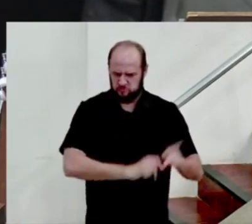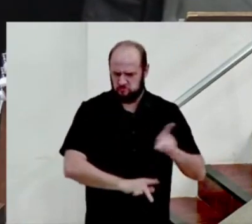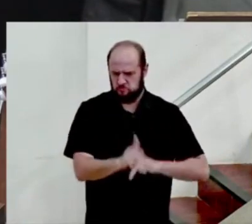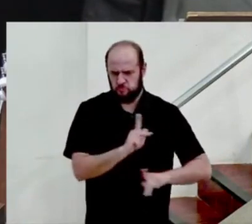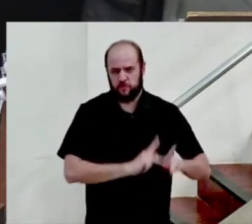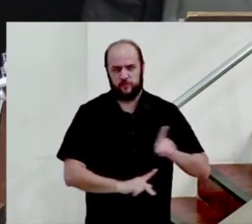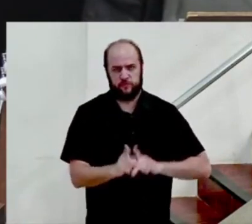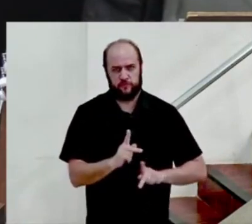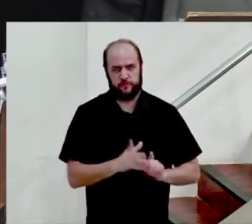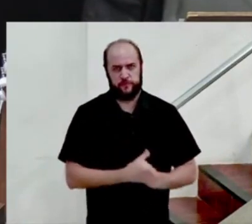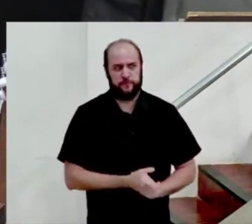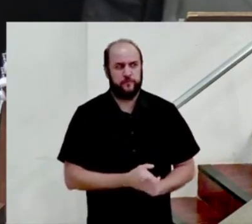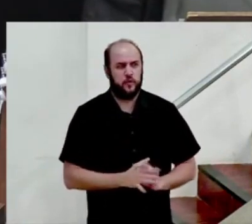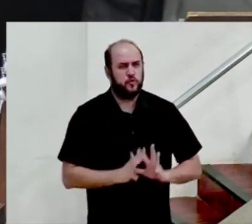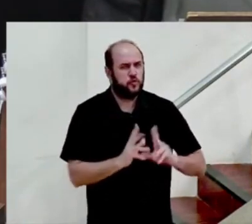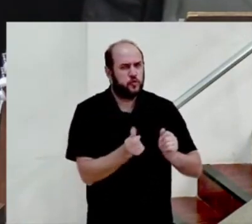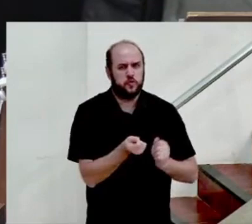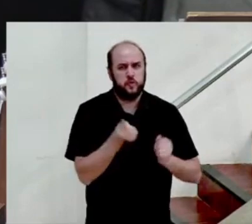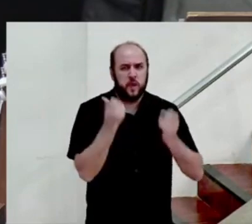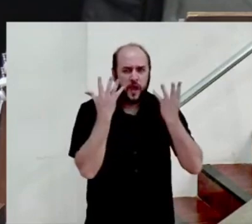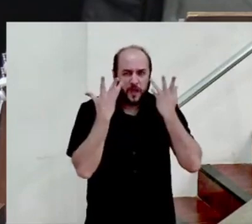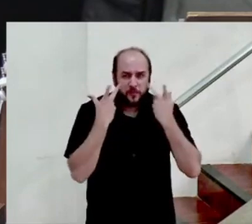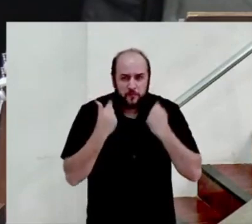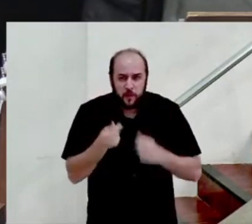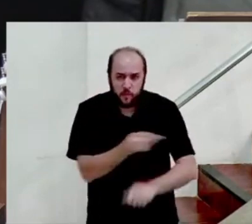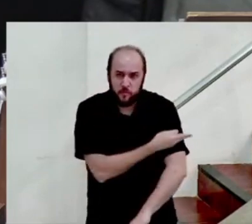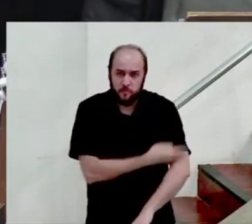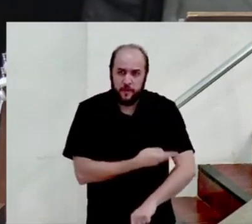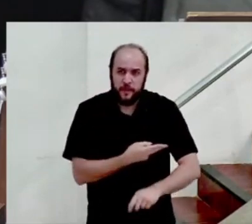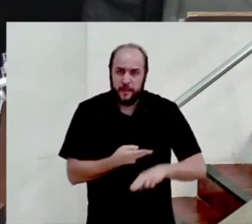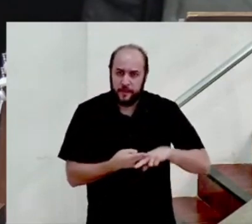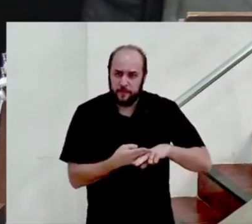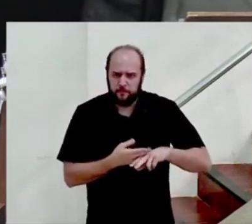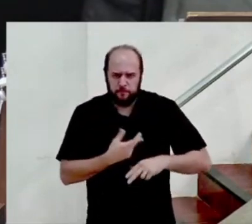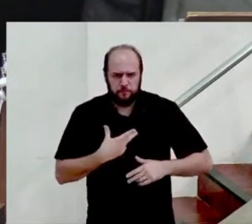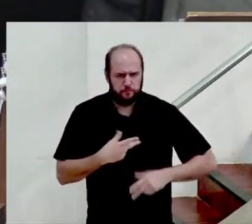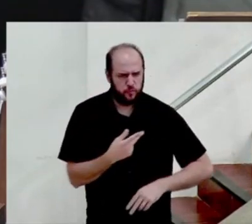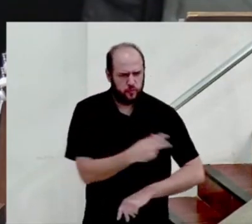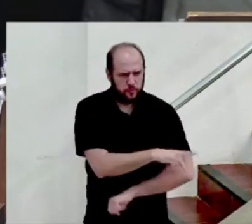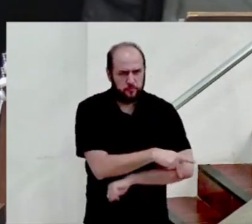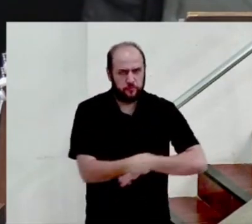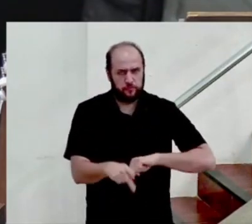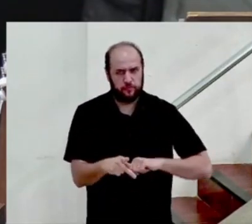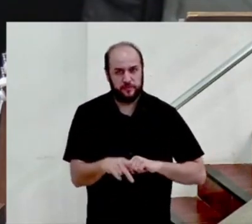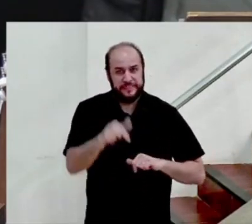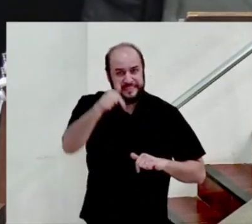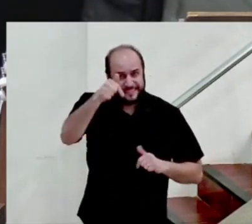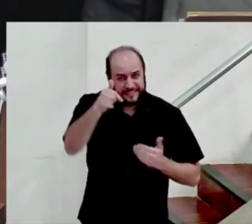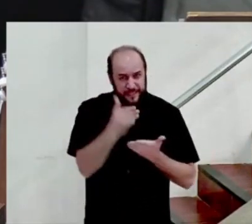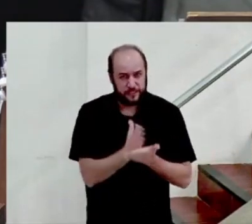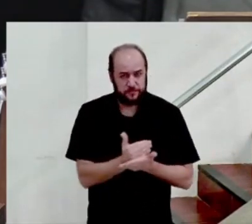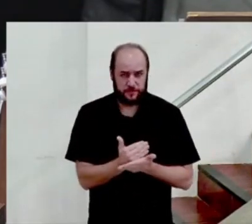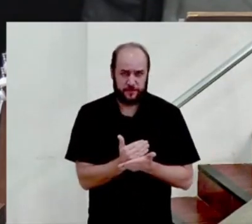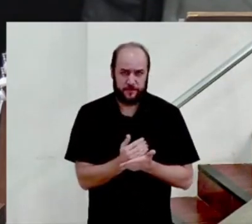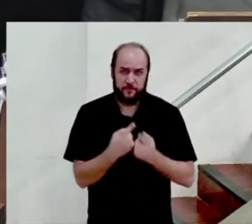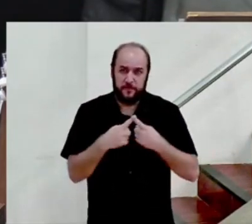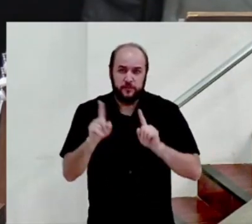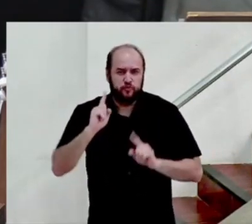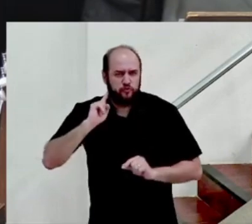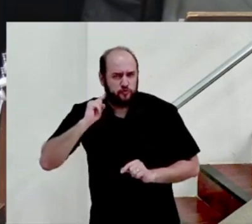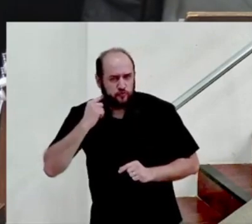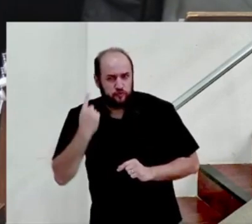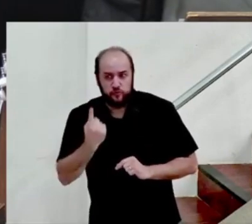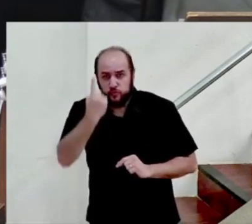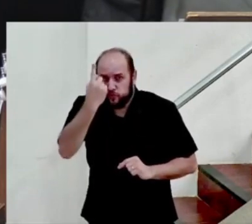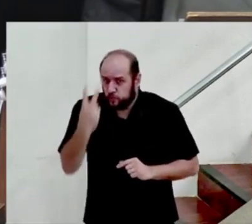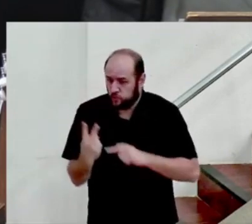De todo animal puro leve com você 7 pares, o macho e sua fêmea. Mas dos animais impuros leve um par, o macho e